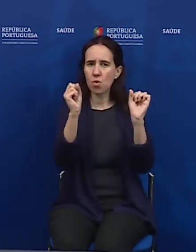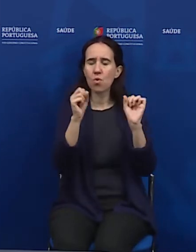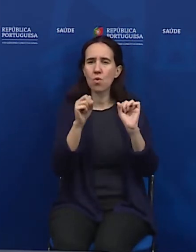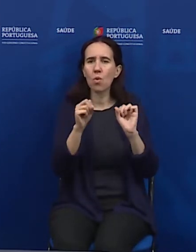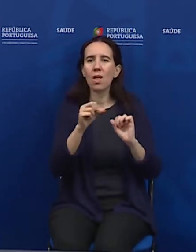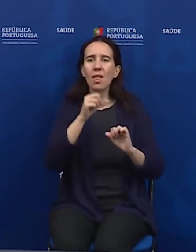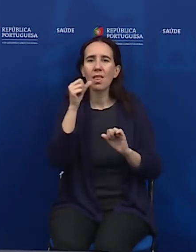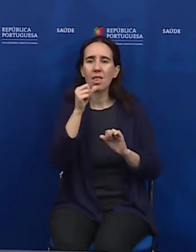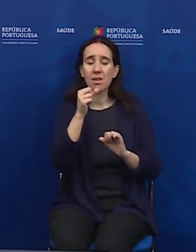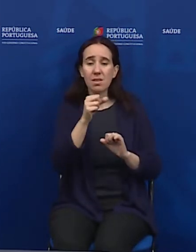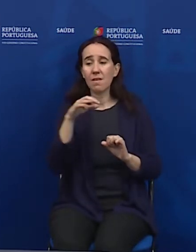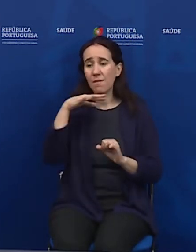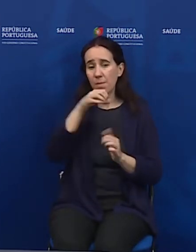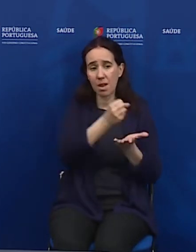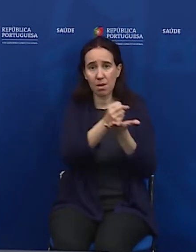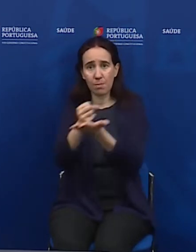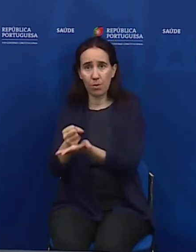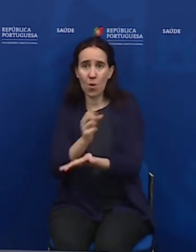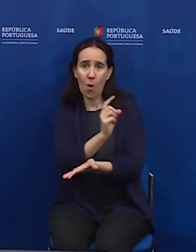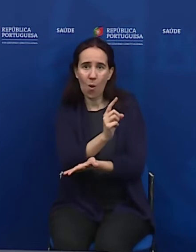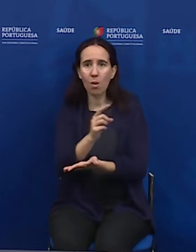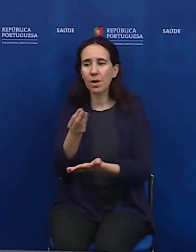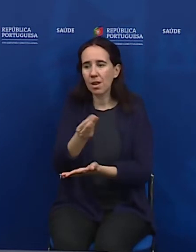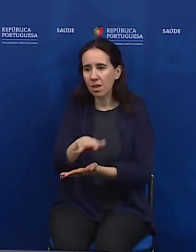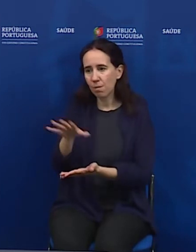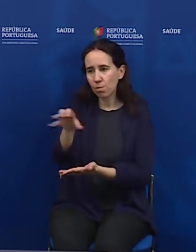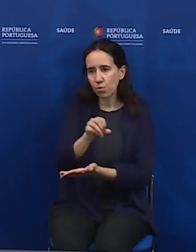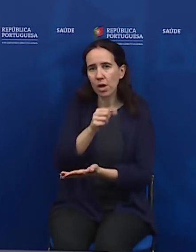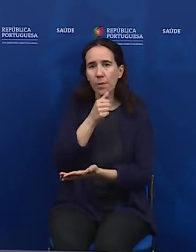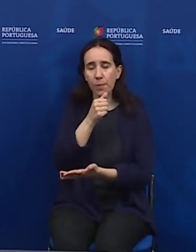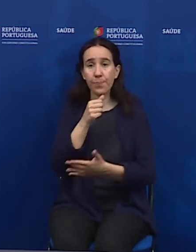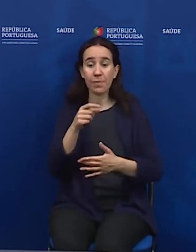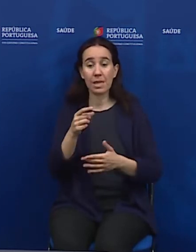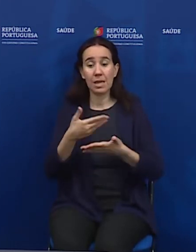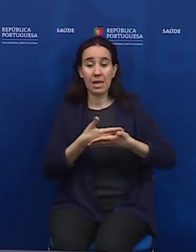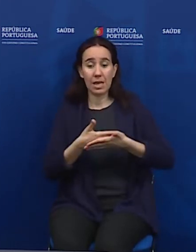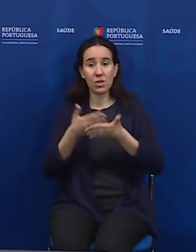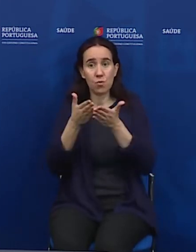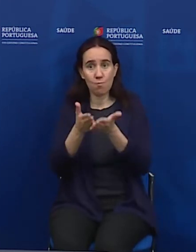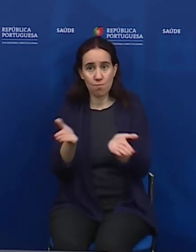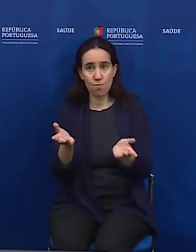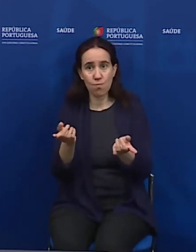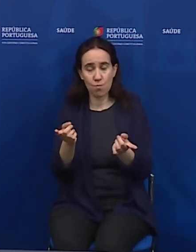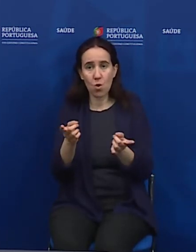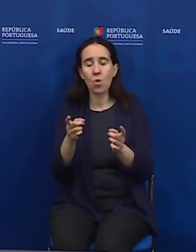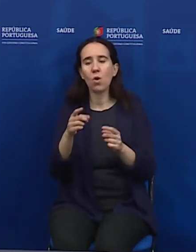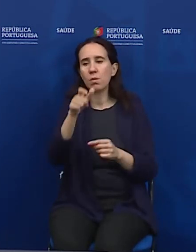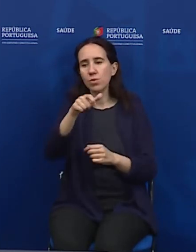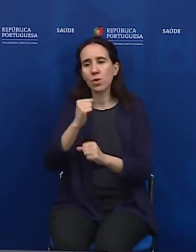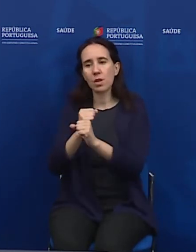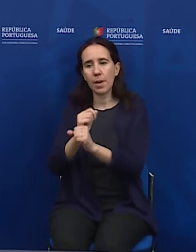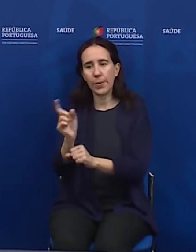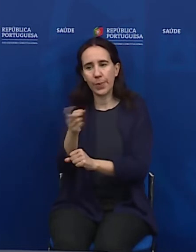são muitas vezes o apoio das famílias para ir buscar crianças, e com a abertura das creches e o regresso de algumas pessoas ao